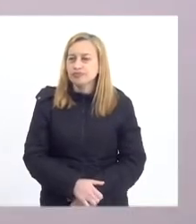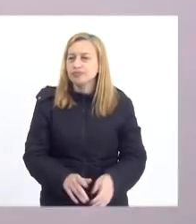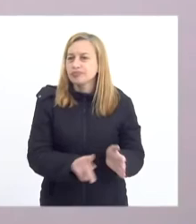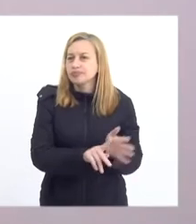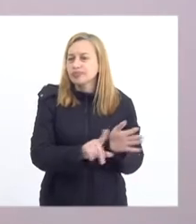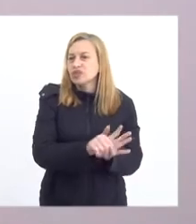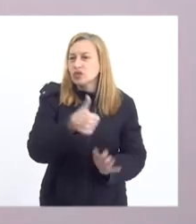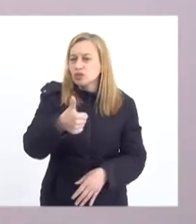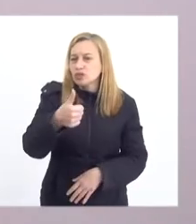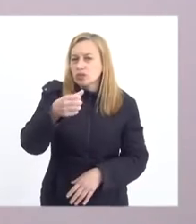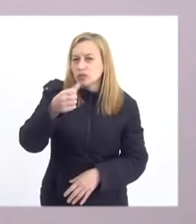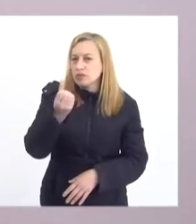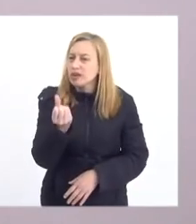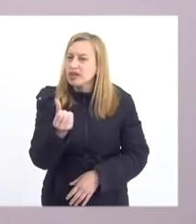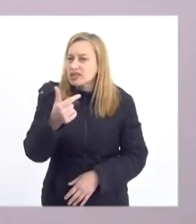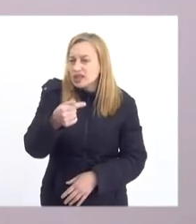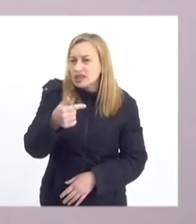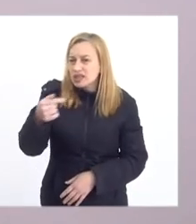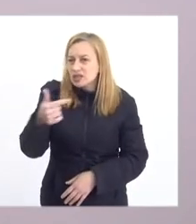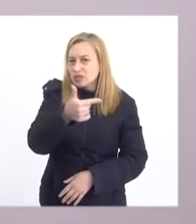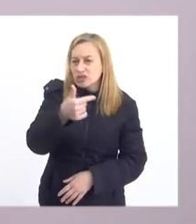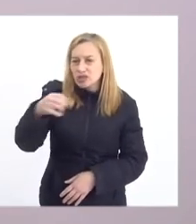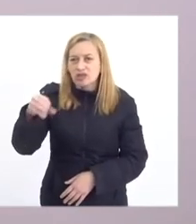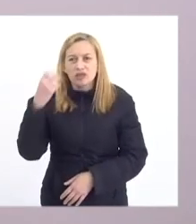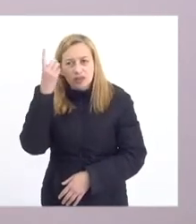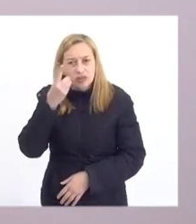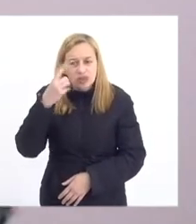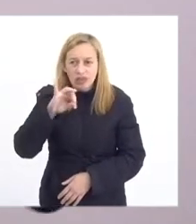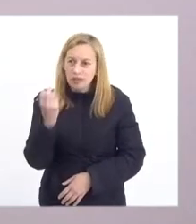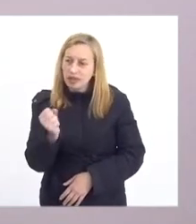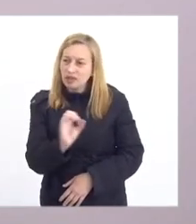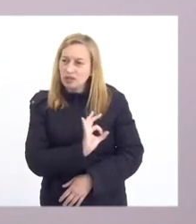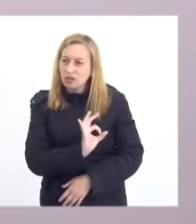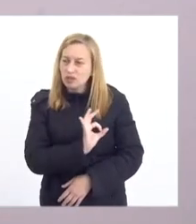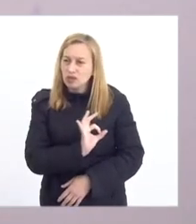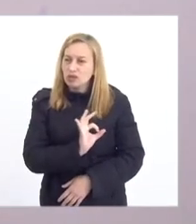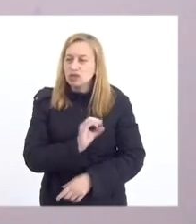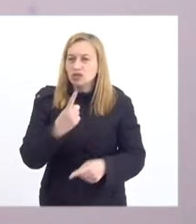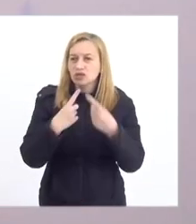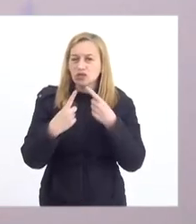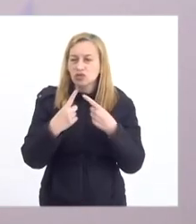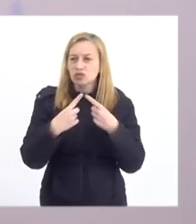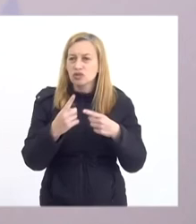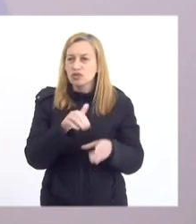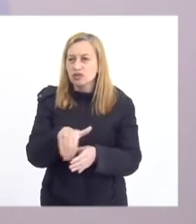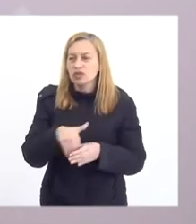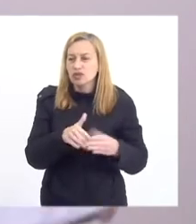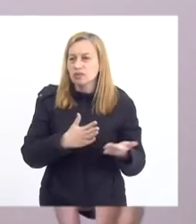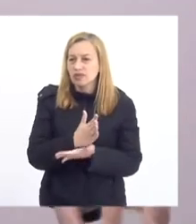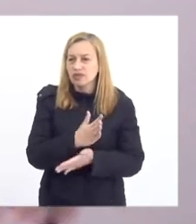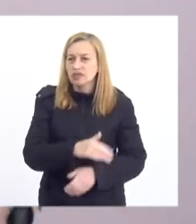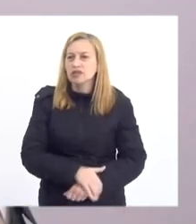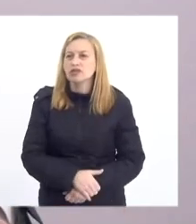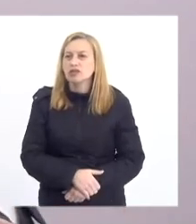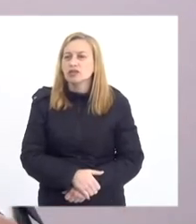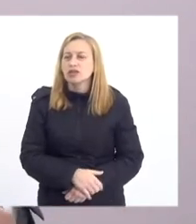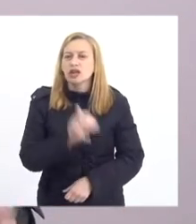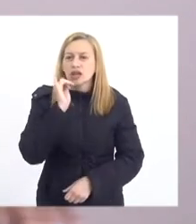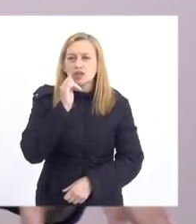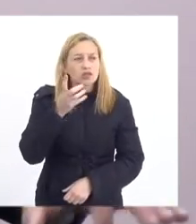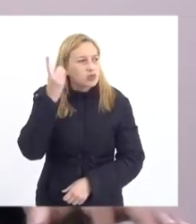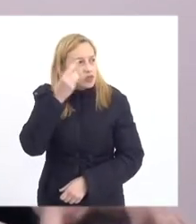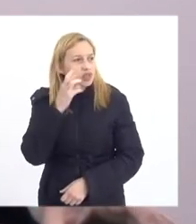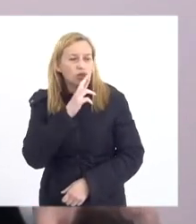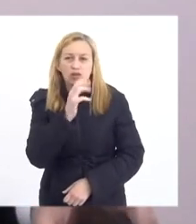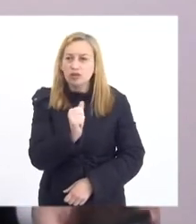lei 1677/19, deputada Marta Rocha, parecer pela constitucionalidade. Em discussão, em votação, aprovado. Relator deputado Rodrigo